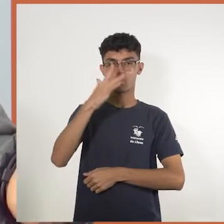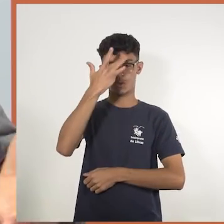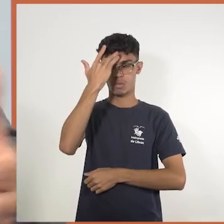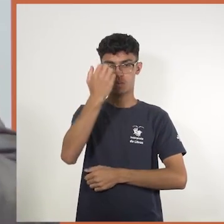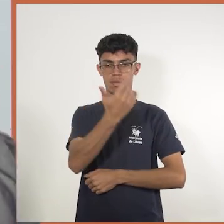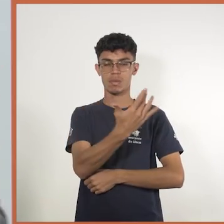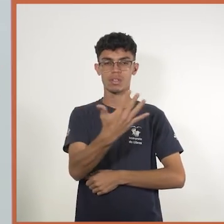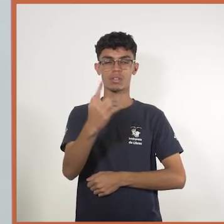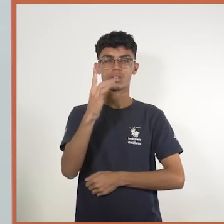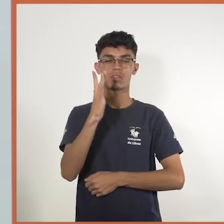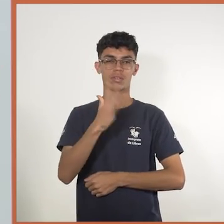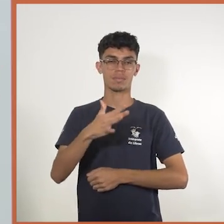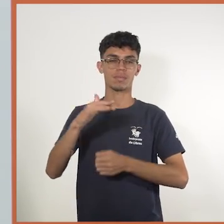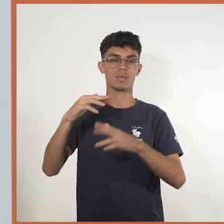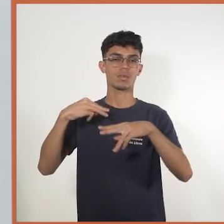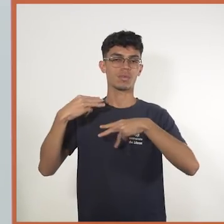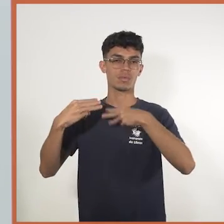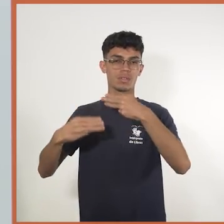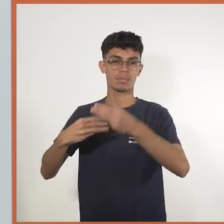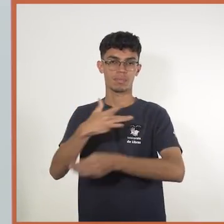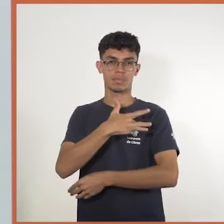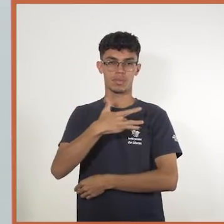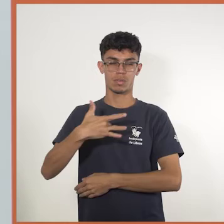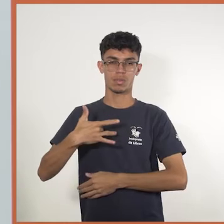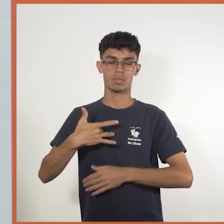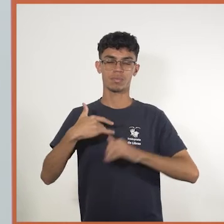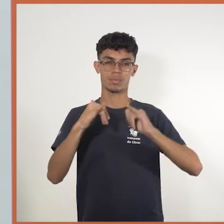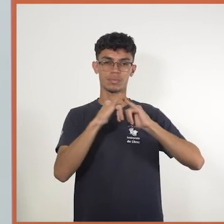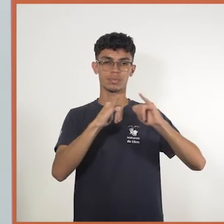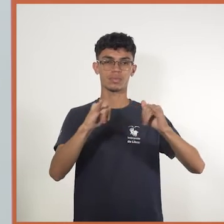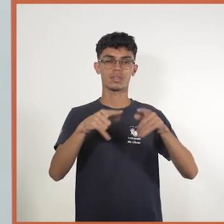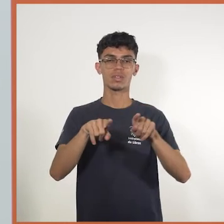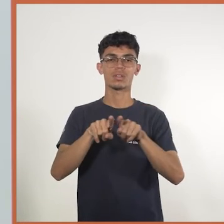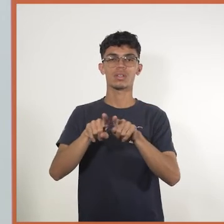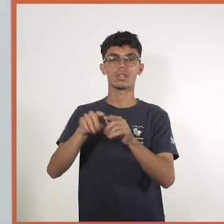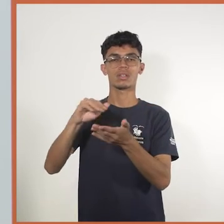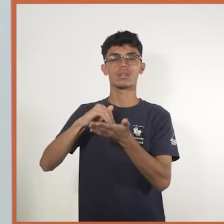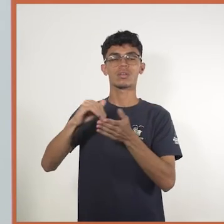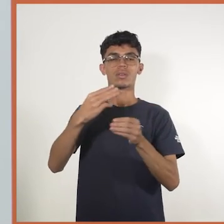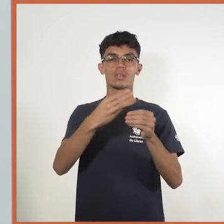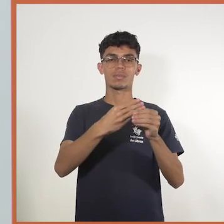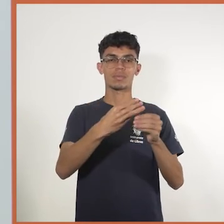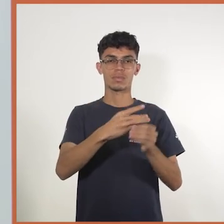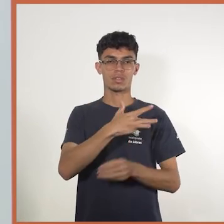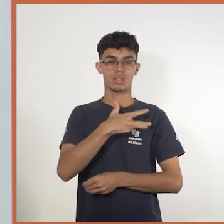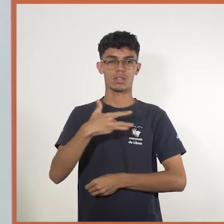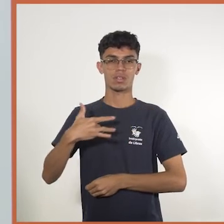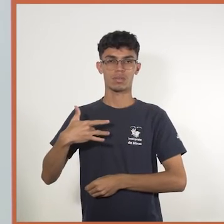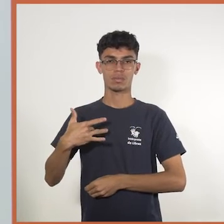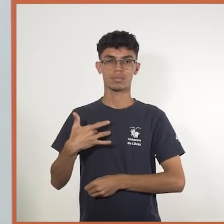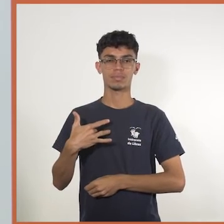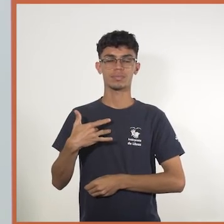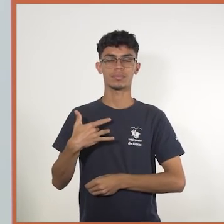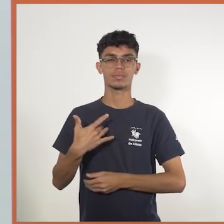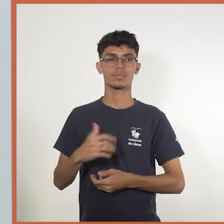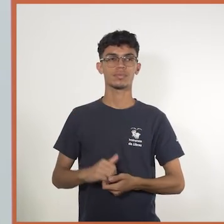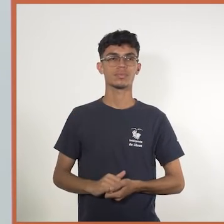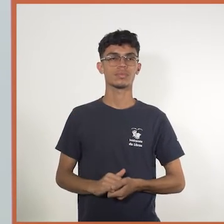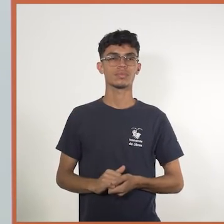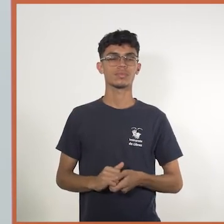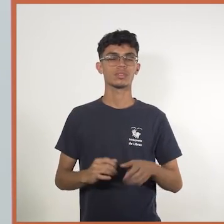das orientações do Ministério da Saúde e da Secretaria Municipal de Saúde, nós suspendemos exames eletivos,